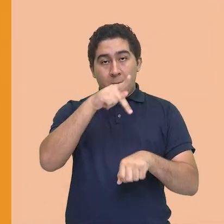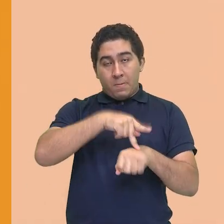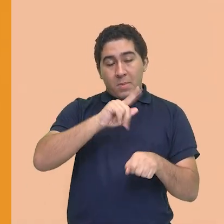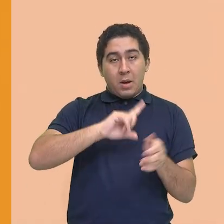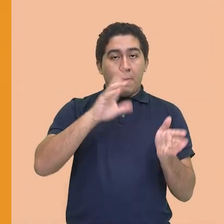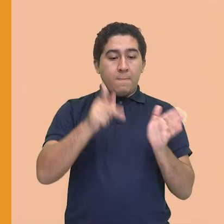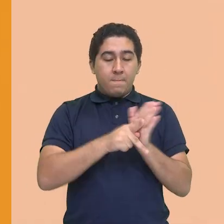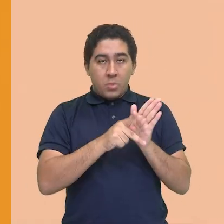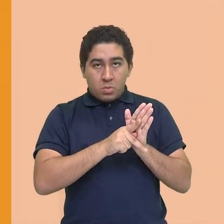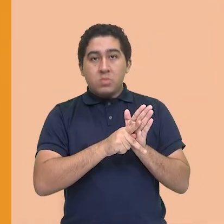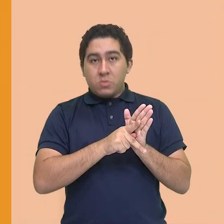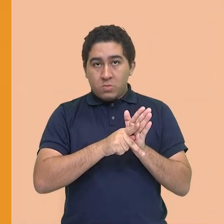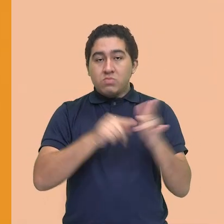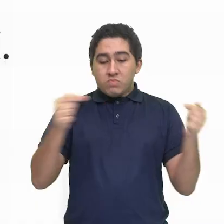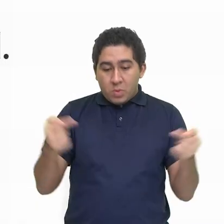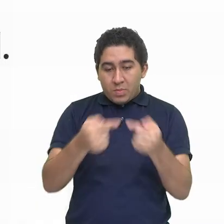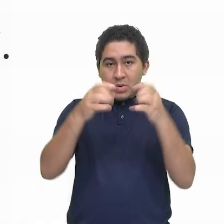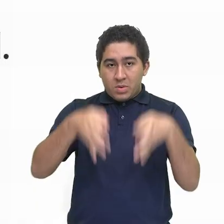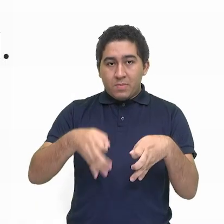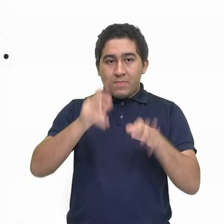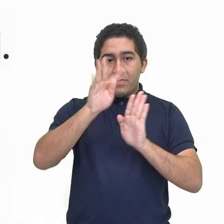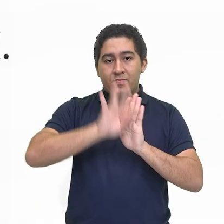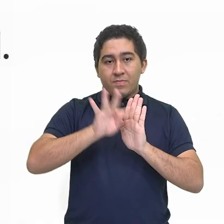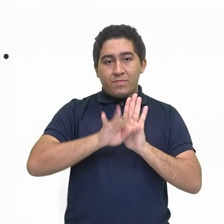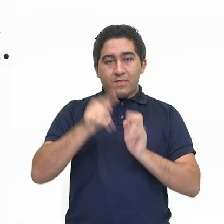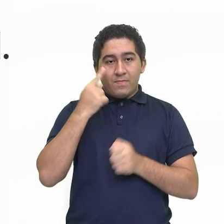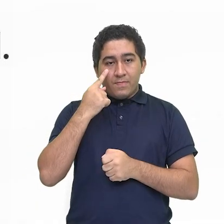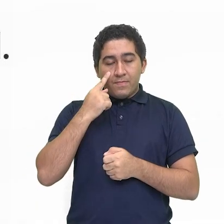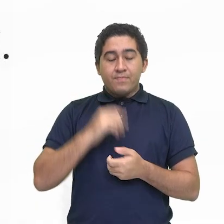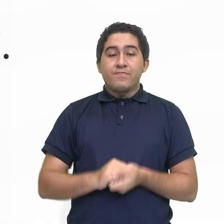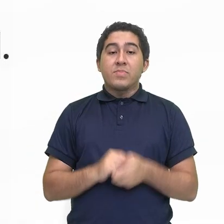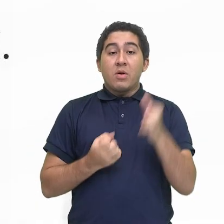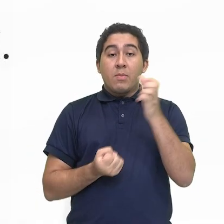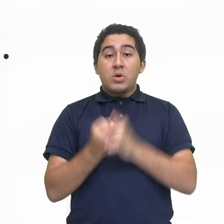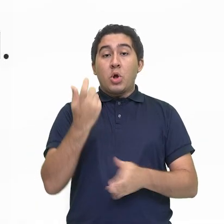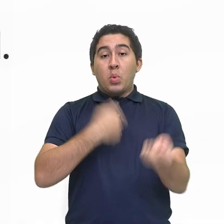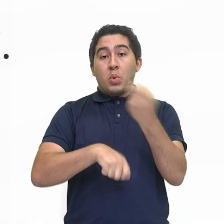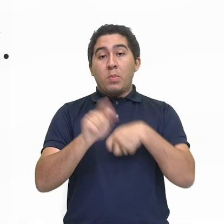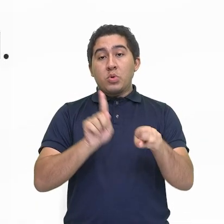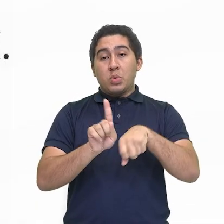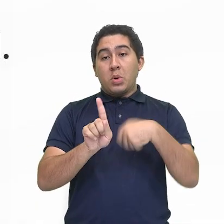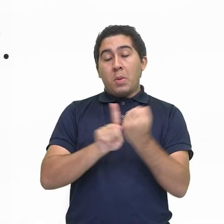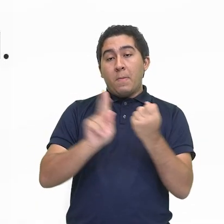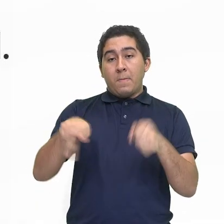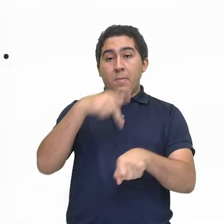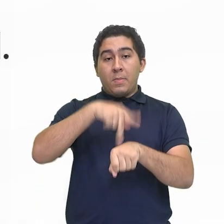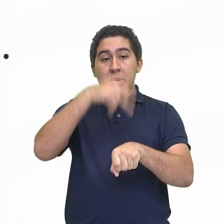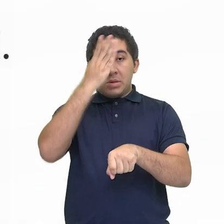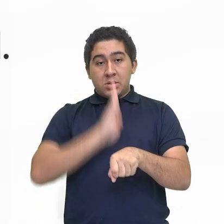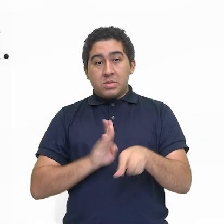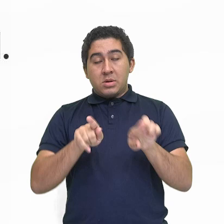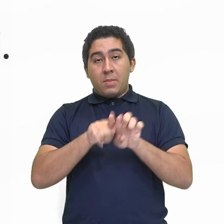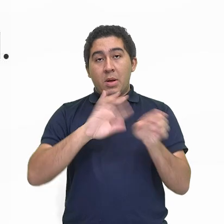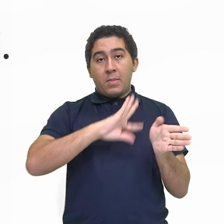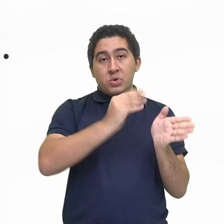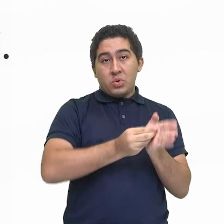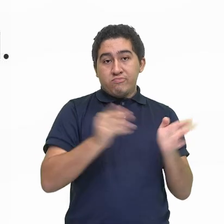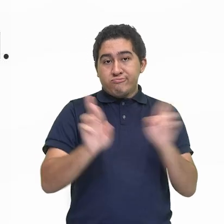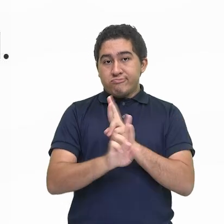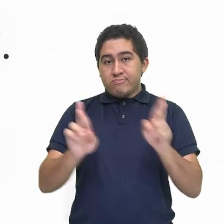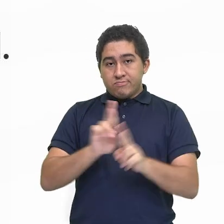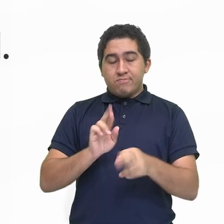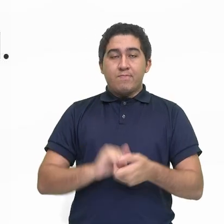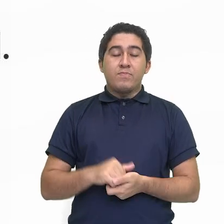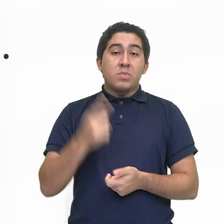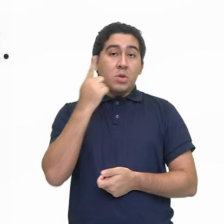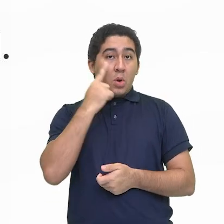brasileira. Vamos ao texto, vamos ver o que fala para a gente, vamos lá? Formação econômica e social do Brasil e também da Amazônia. Olha